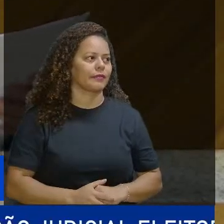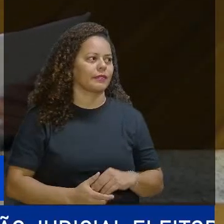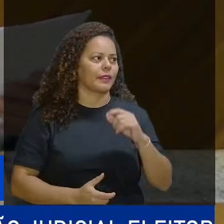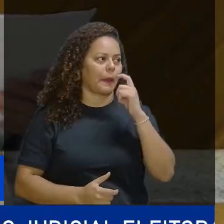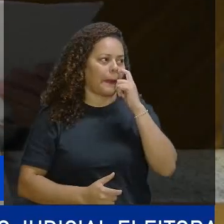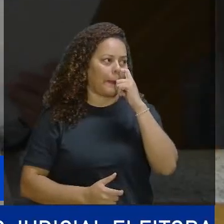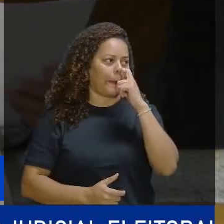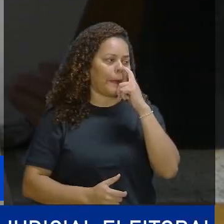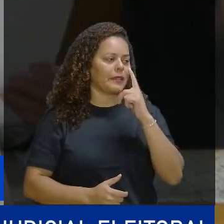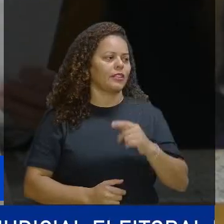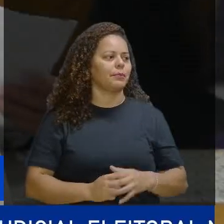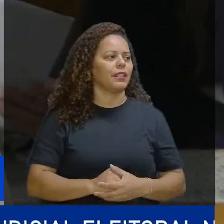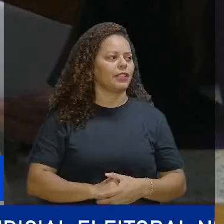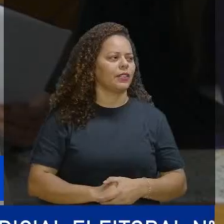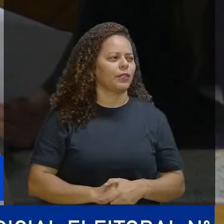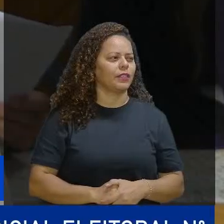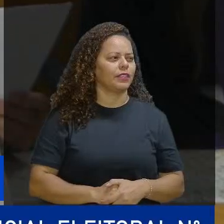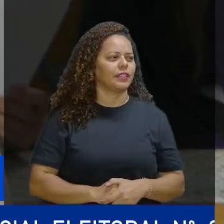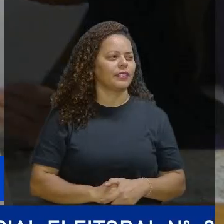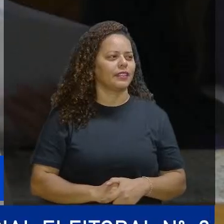Eu passo